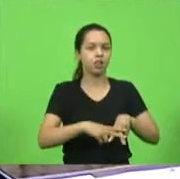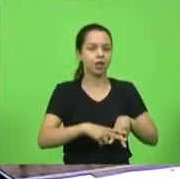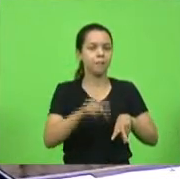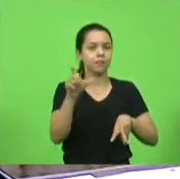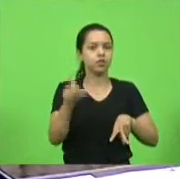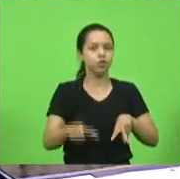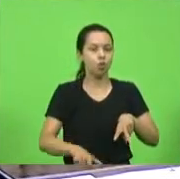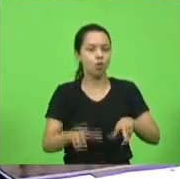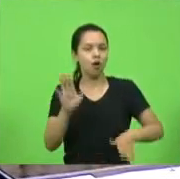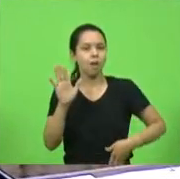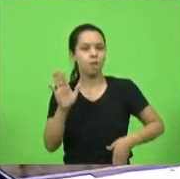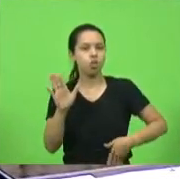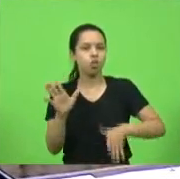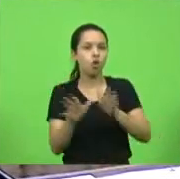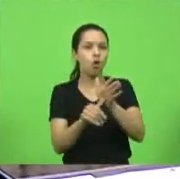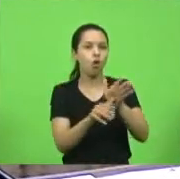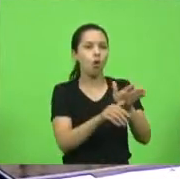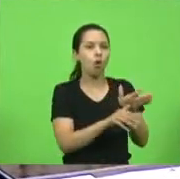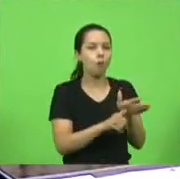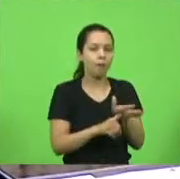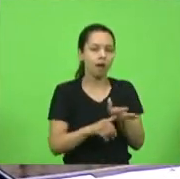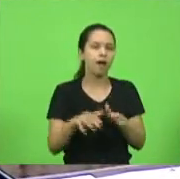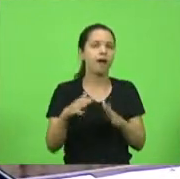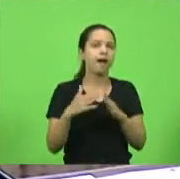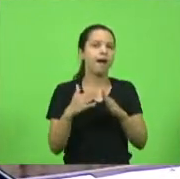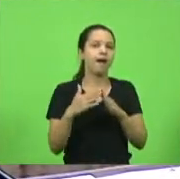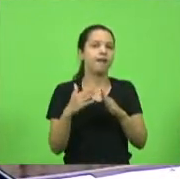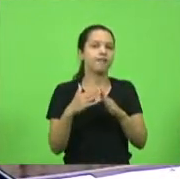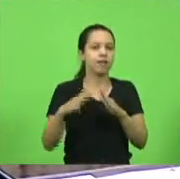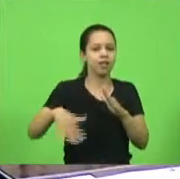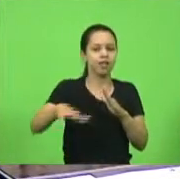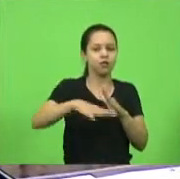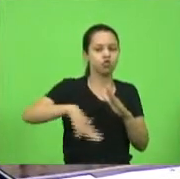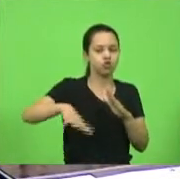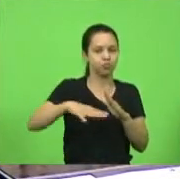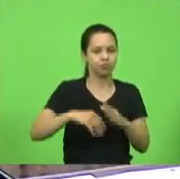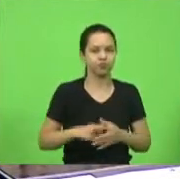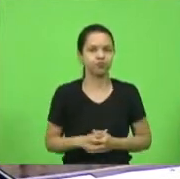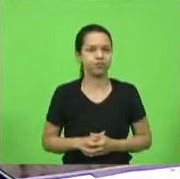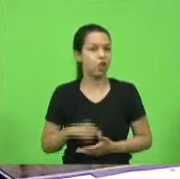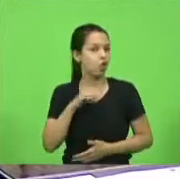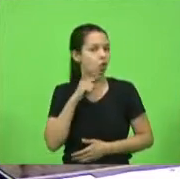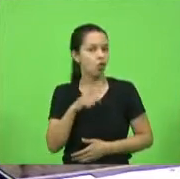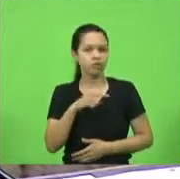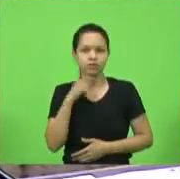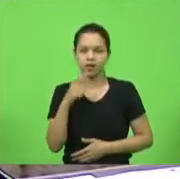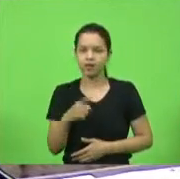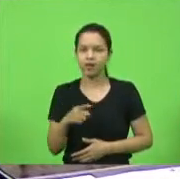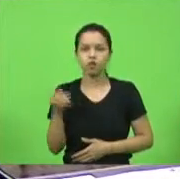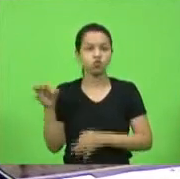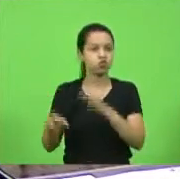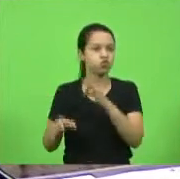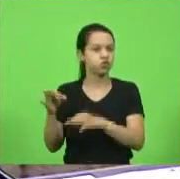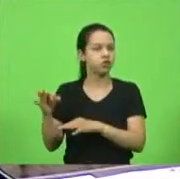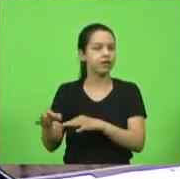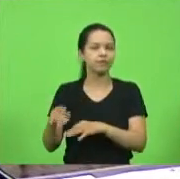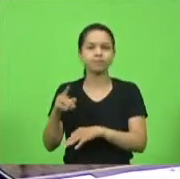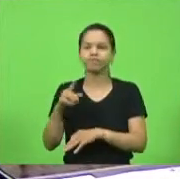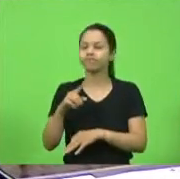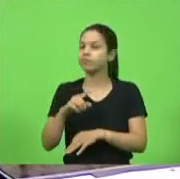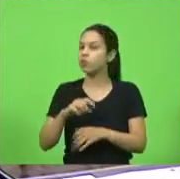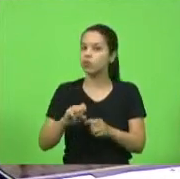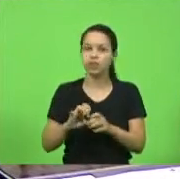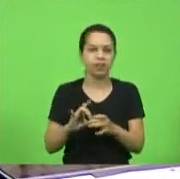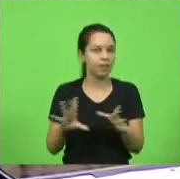que furta casas lá na região. Eles não conseguem prender, a justiça não deixa prender o cara,